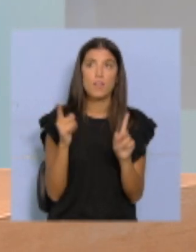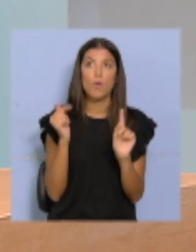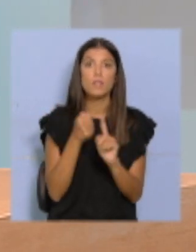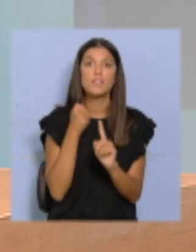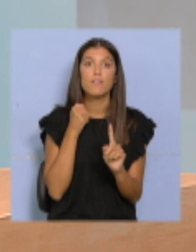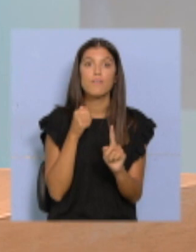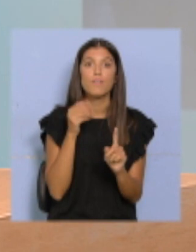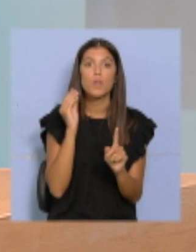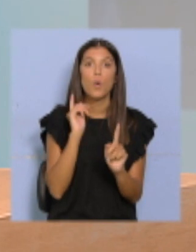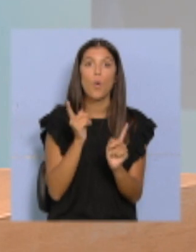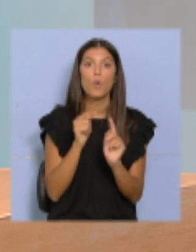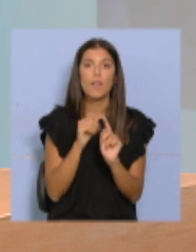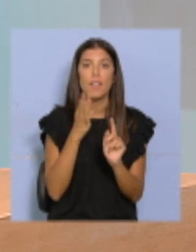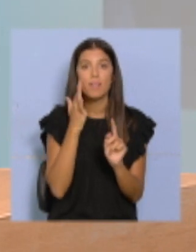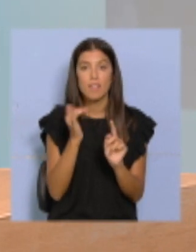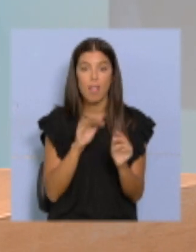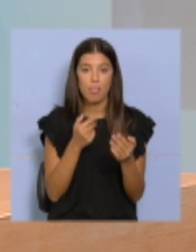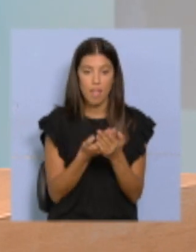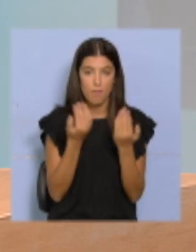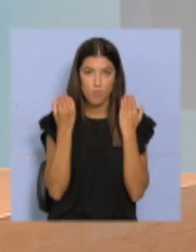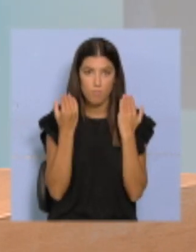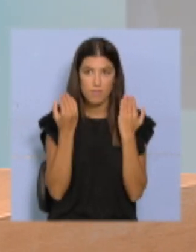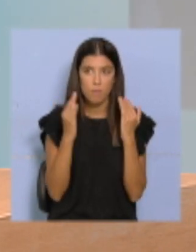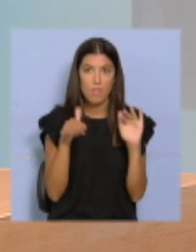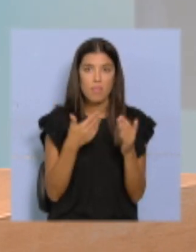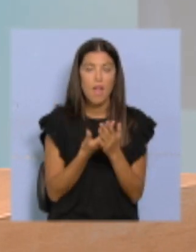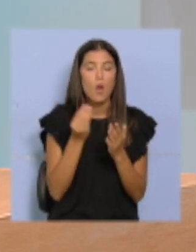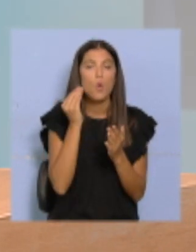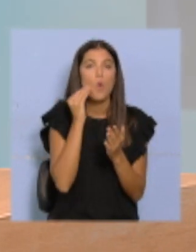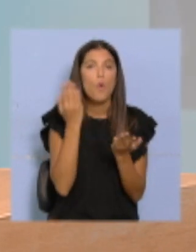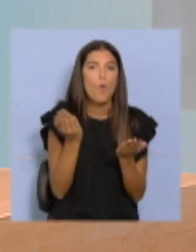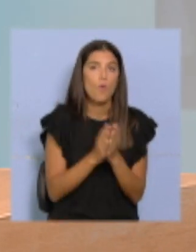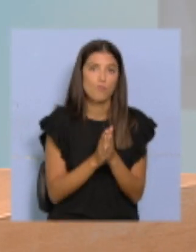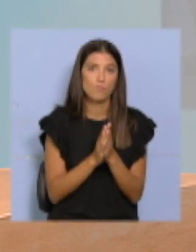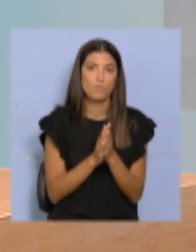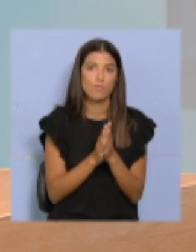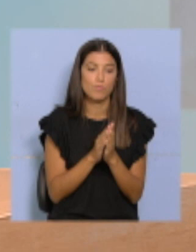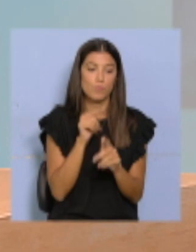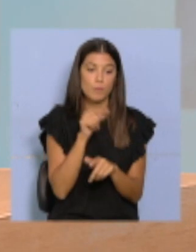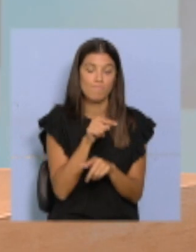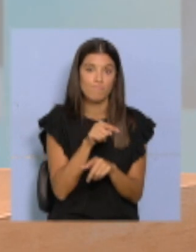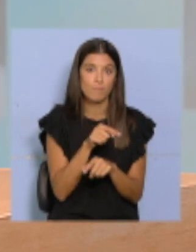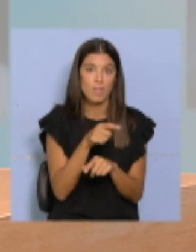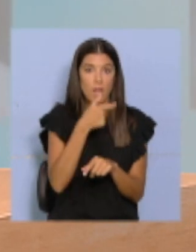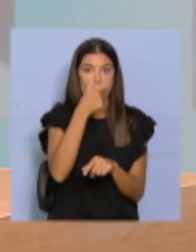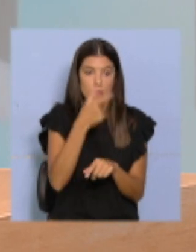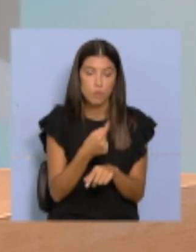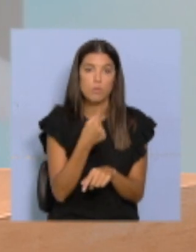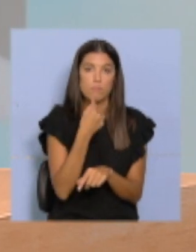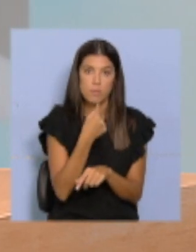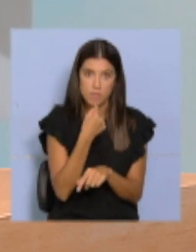esta informação e passá-la de maneira que se perceba a dimensão e a gravidade da situação em